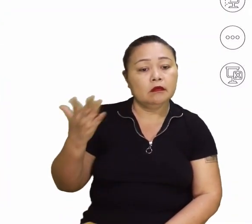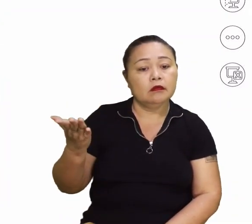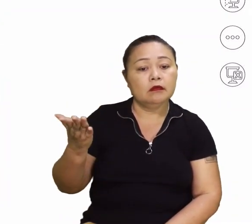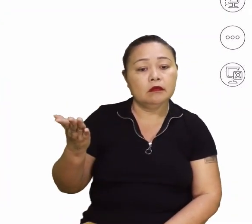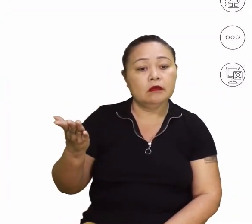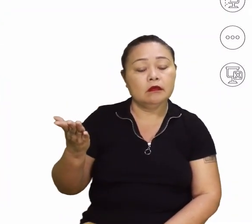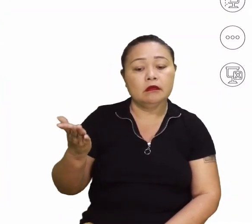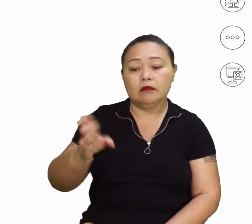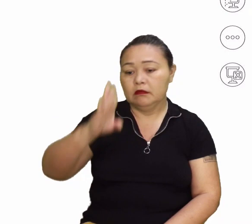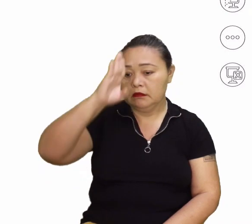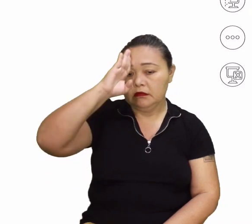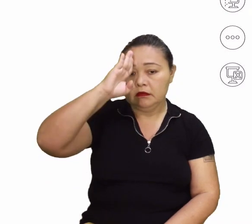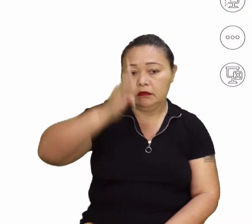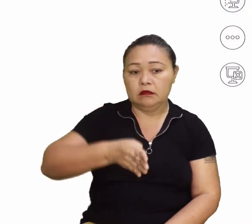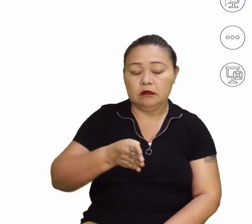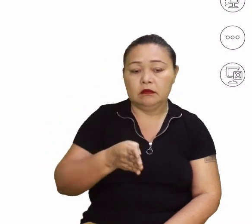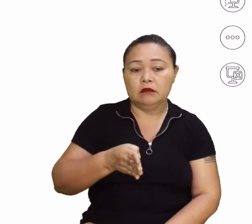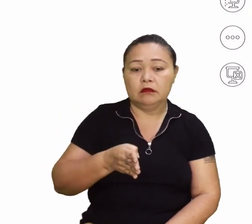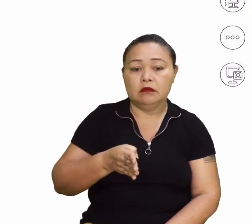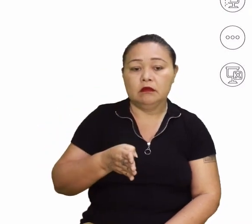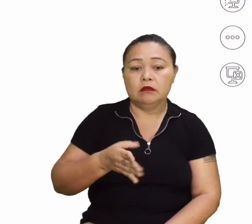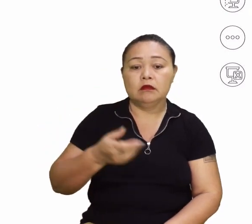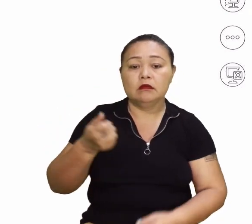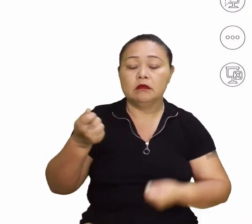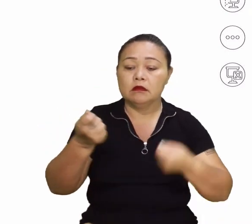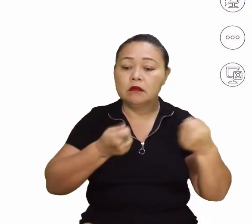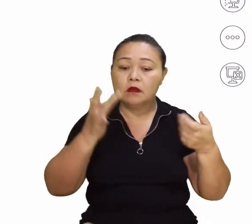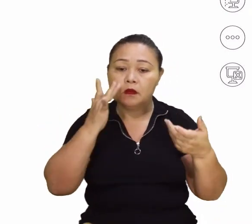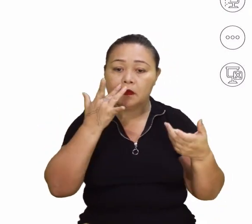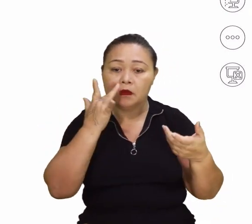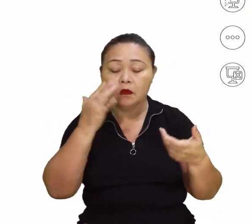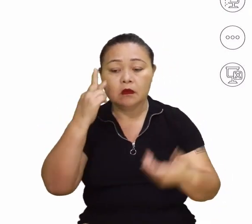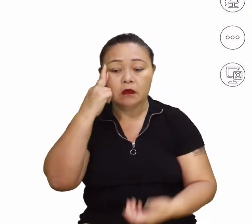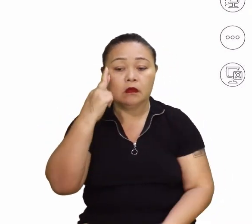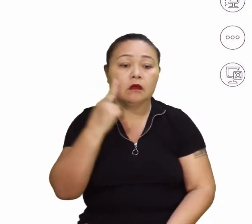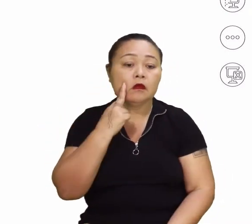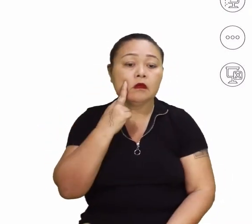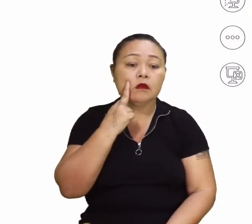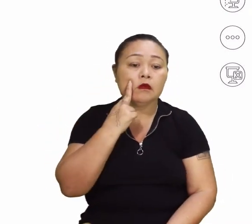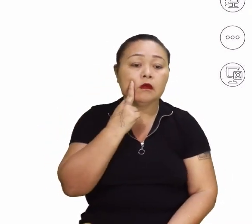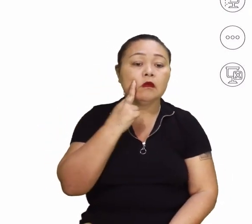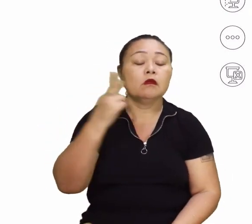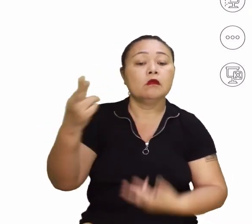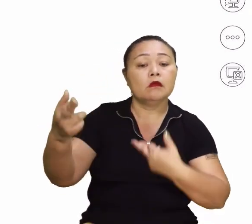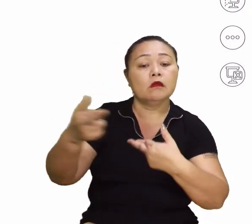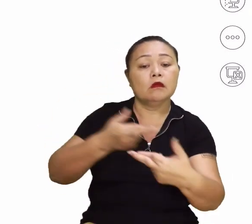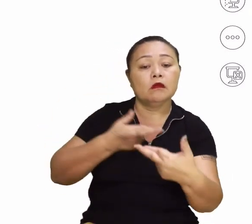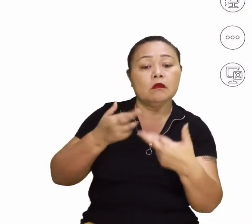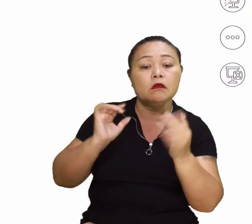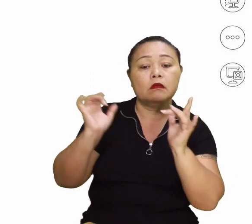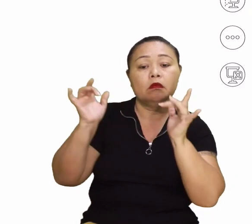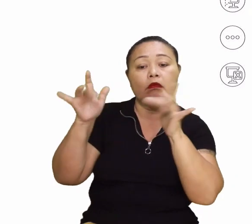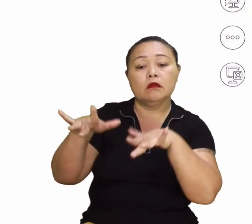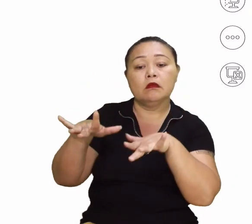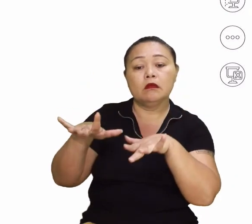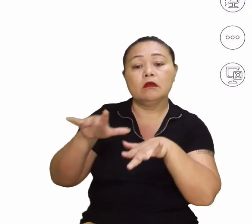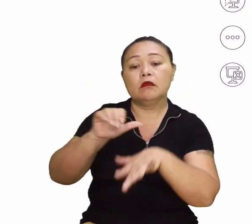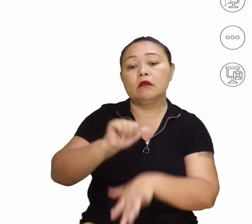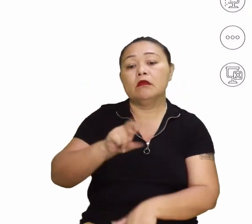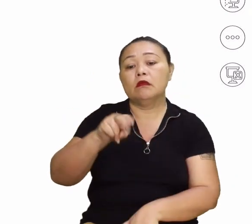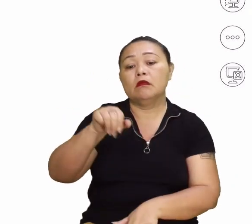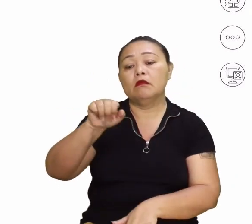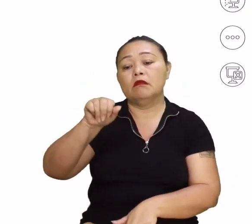A principal mineralização de ouro de Rondônia está relacionado aos